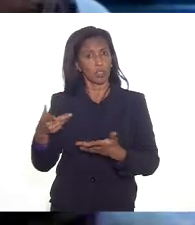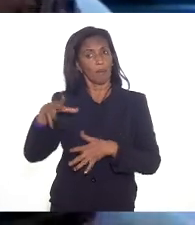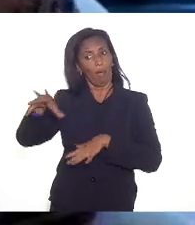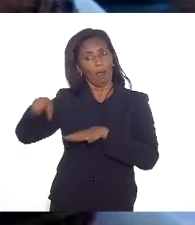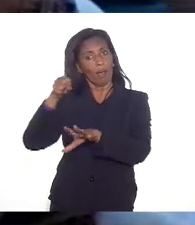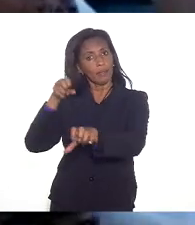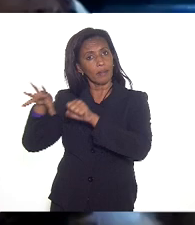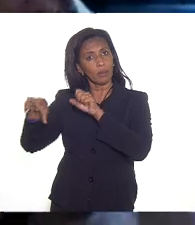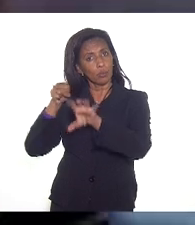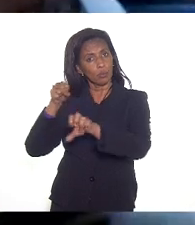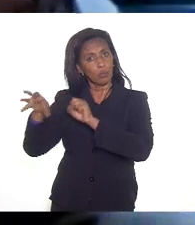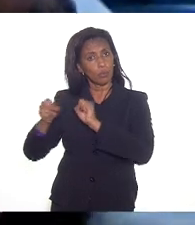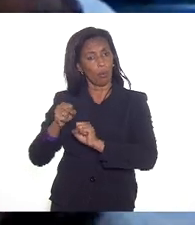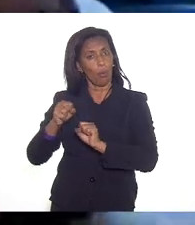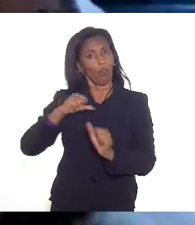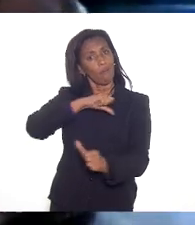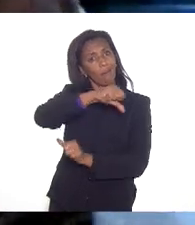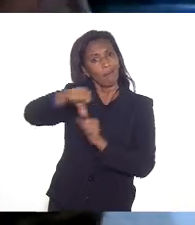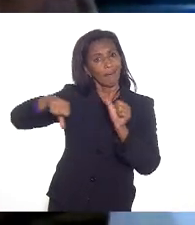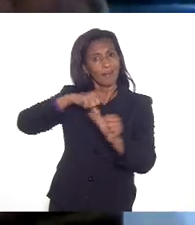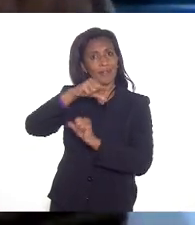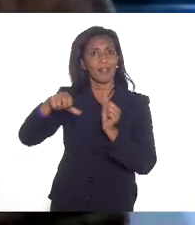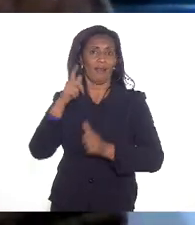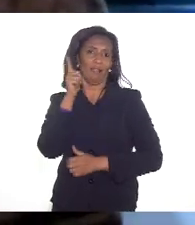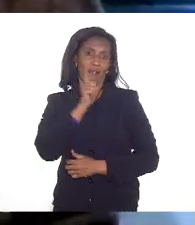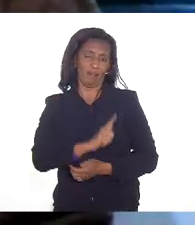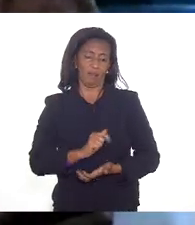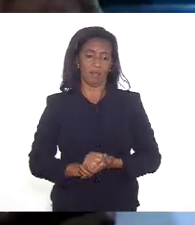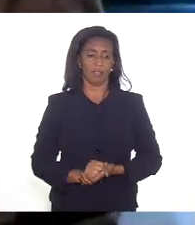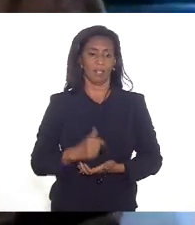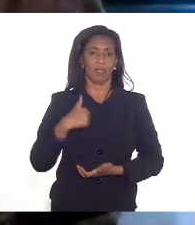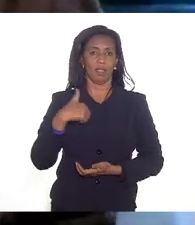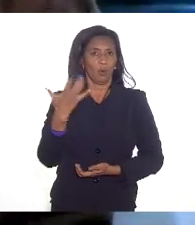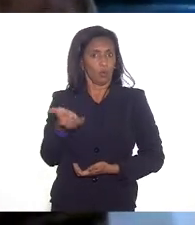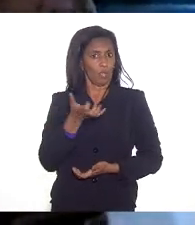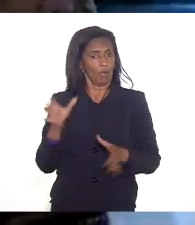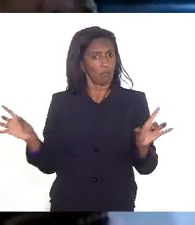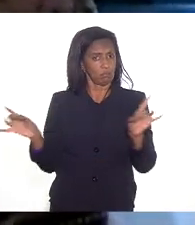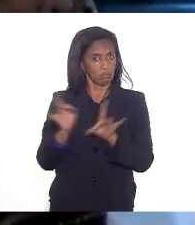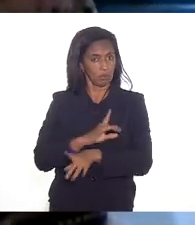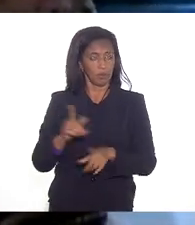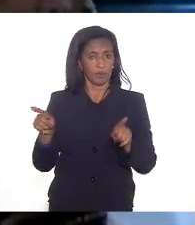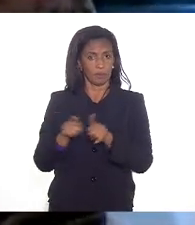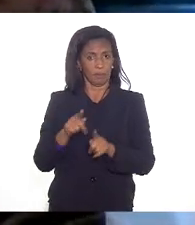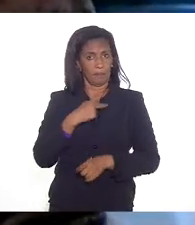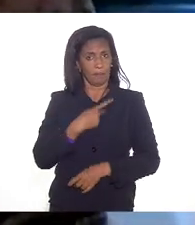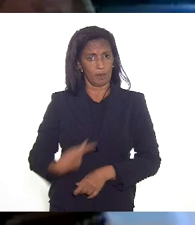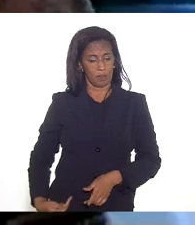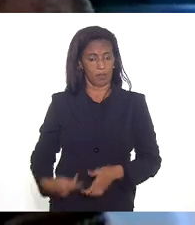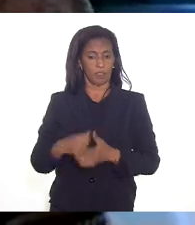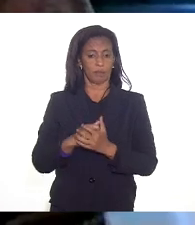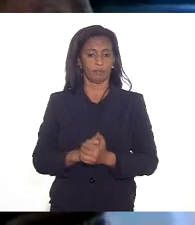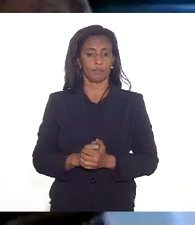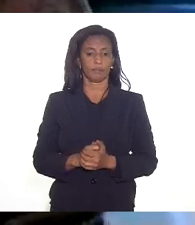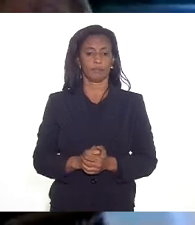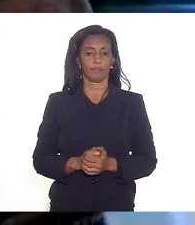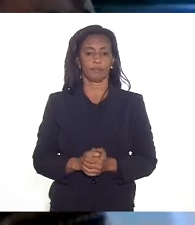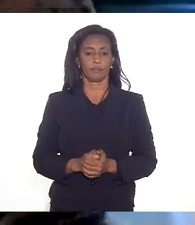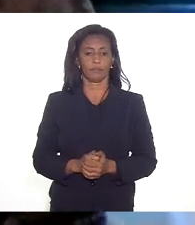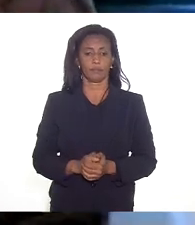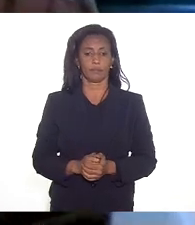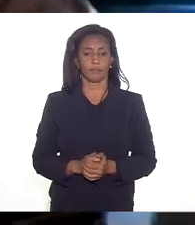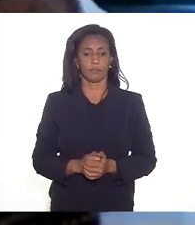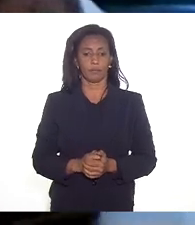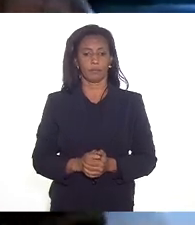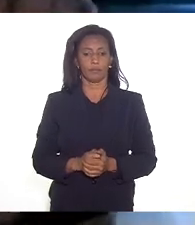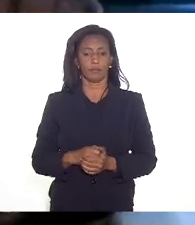catadores é um dia que a reciclagem ganha eu quero dizer para concluir o presidente democrático brasileiro